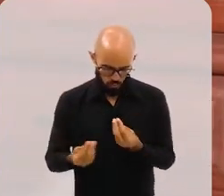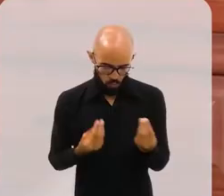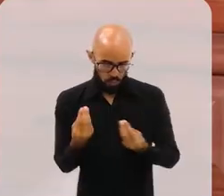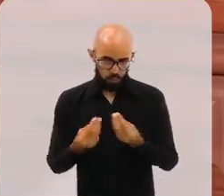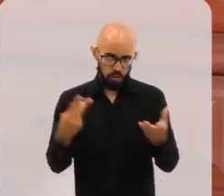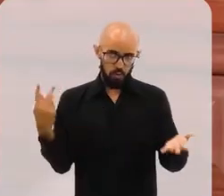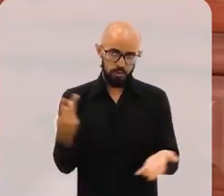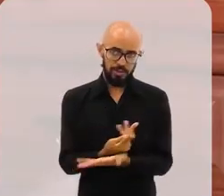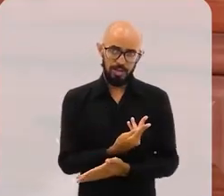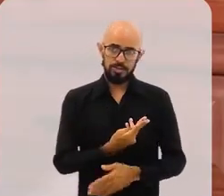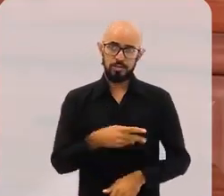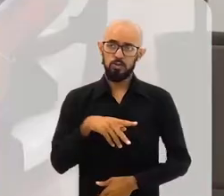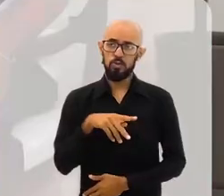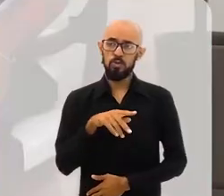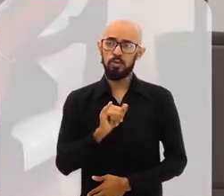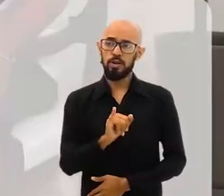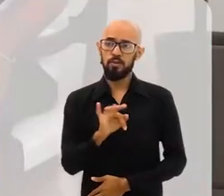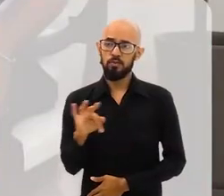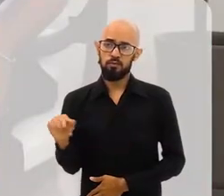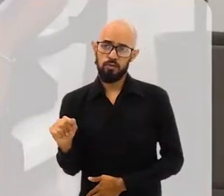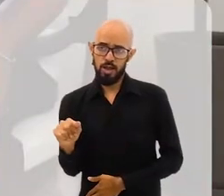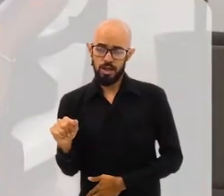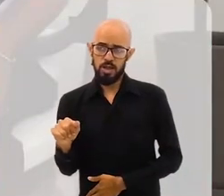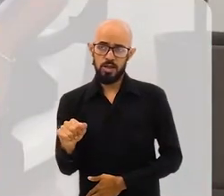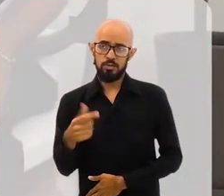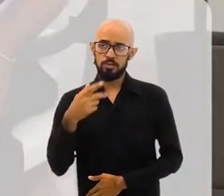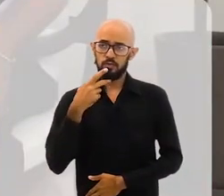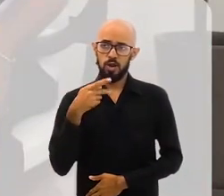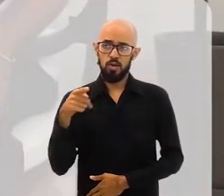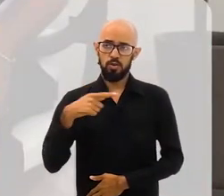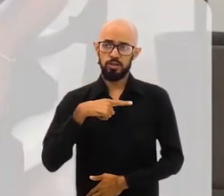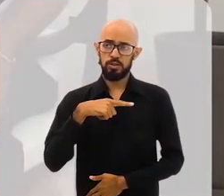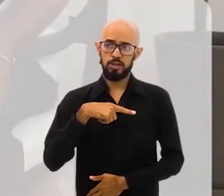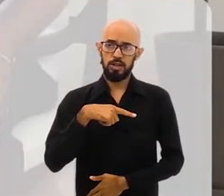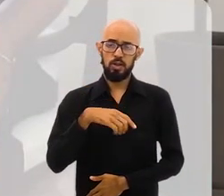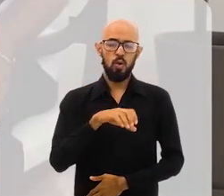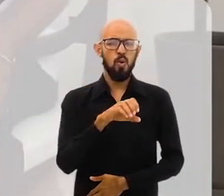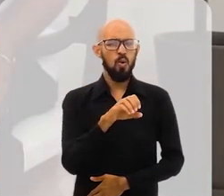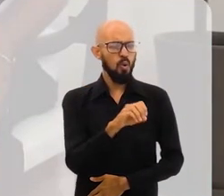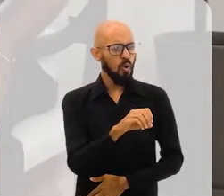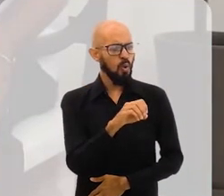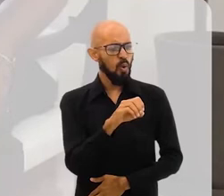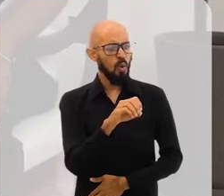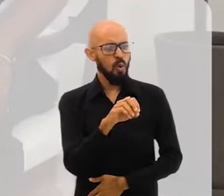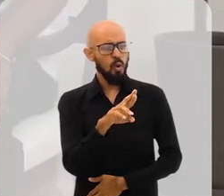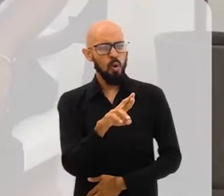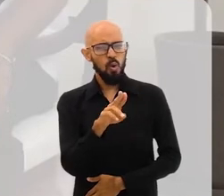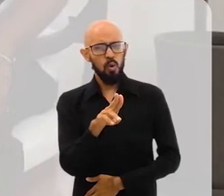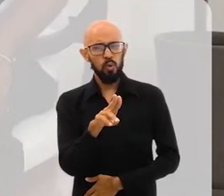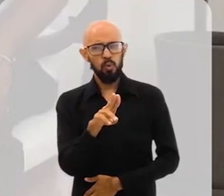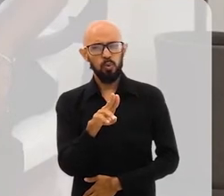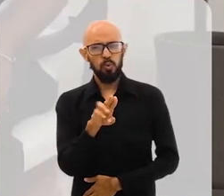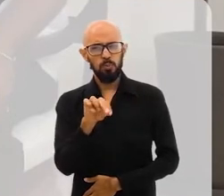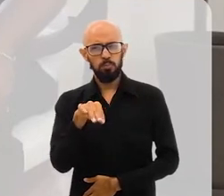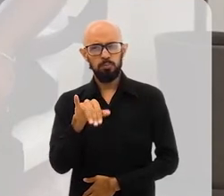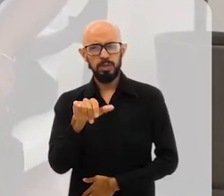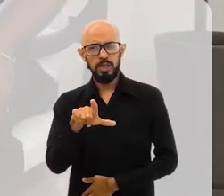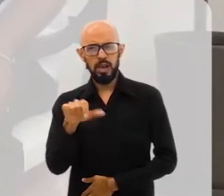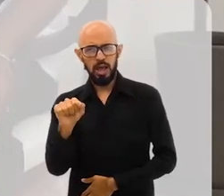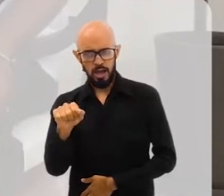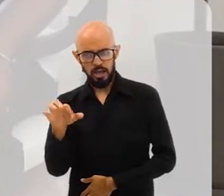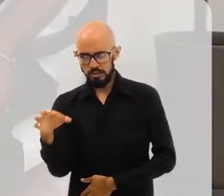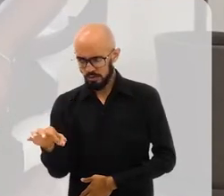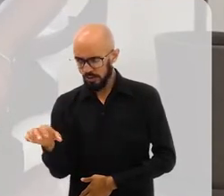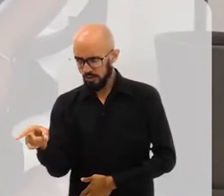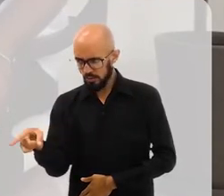como é no IFA vocês você falou que tem Euro milagre isso é eles que vocês recorta